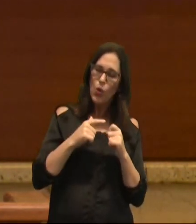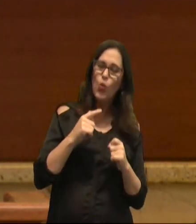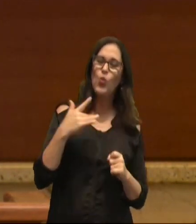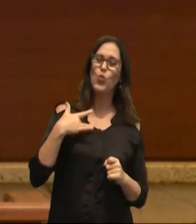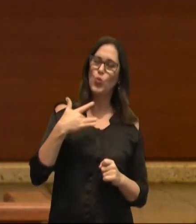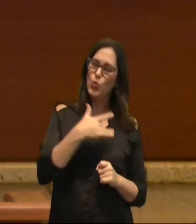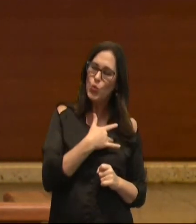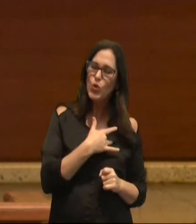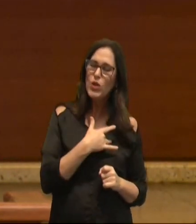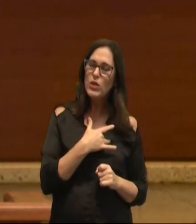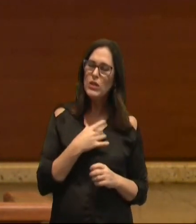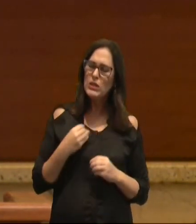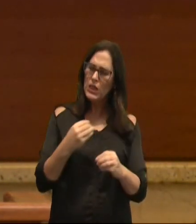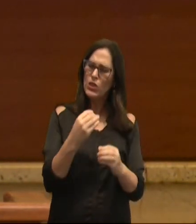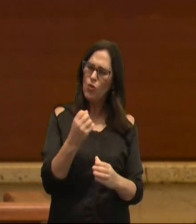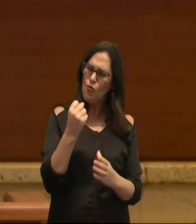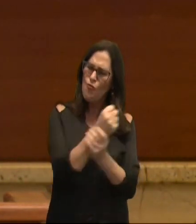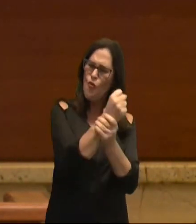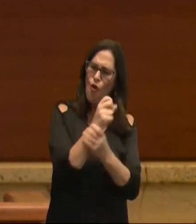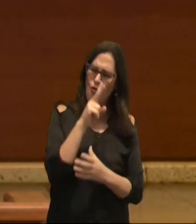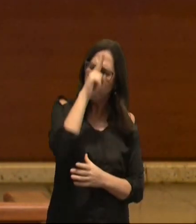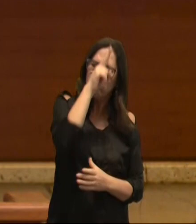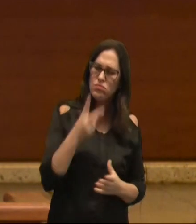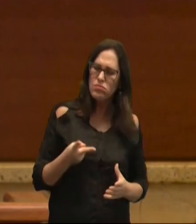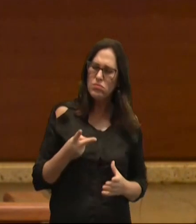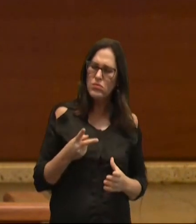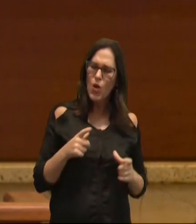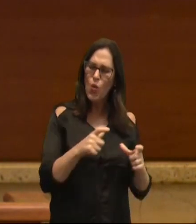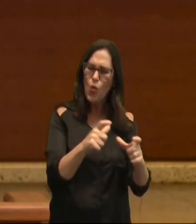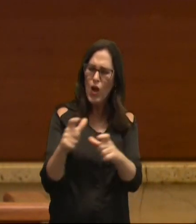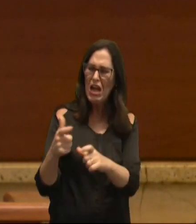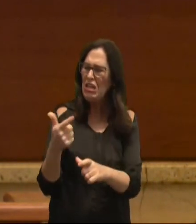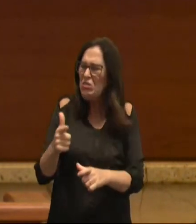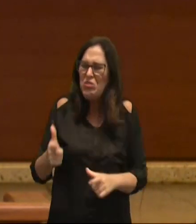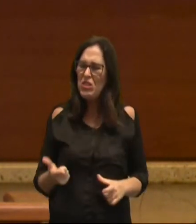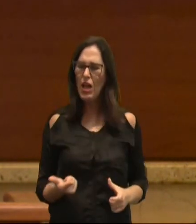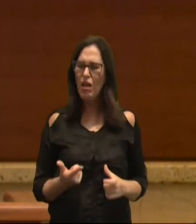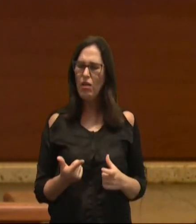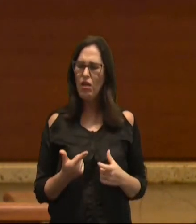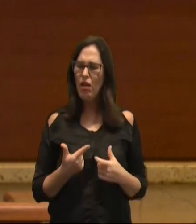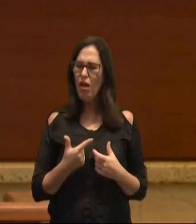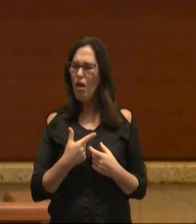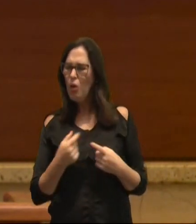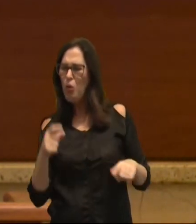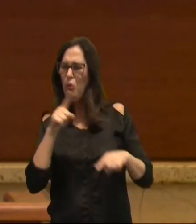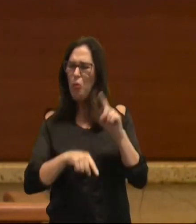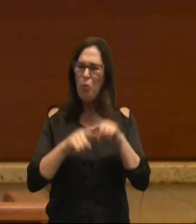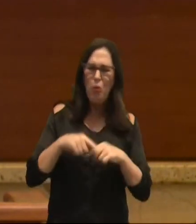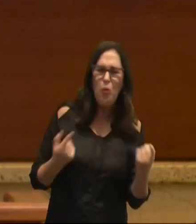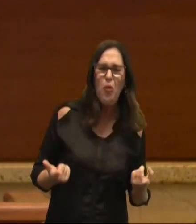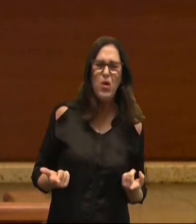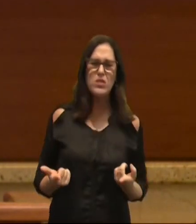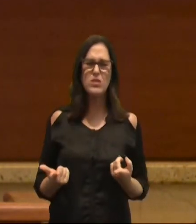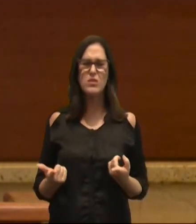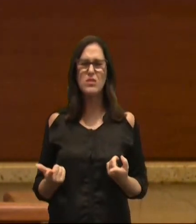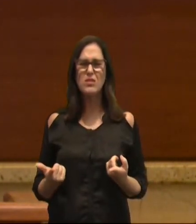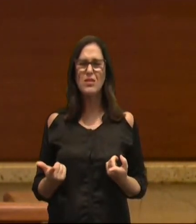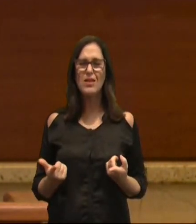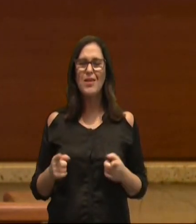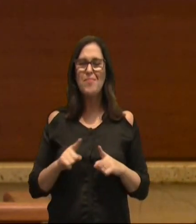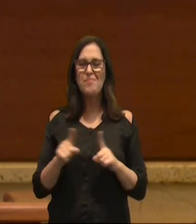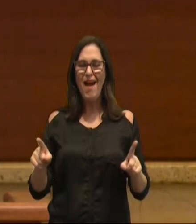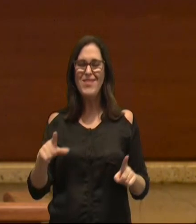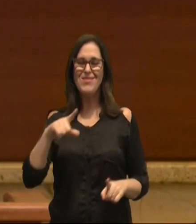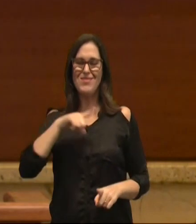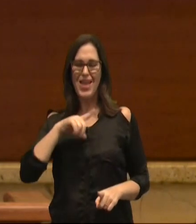sustentando e fortalecendo, Pai, em tantos lugares onde não há equipamentos, onde não há, Senhor, recursos. O que há, ó Deus, é